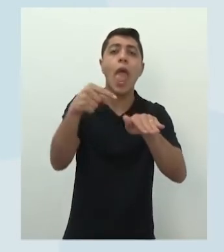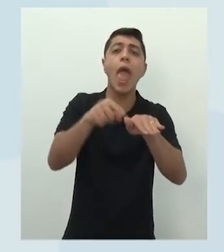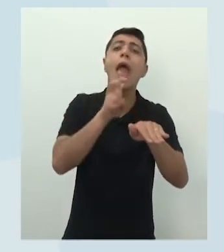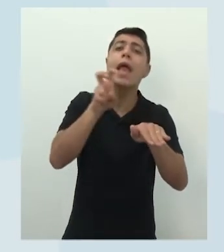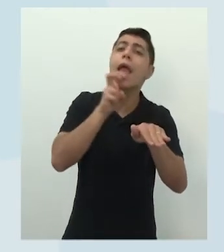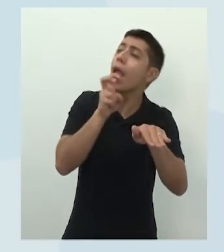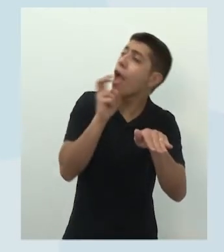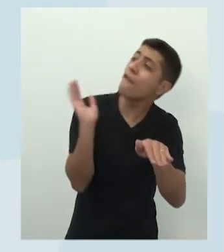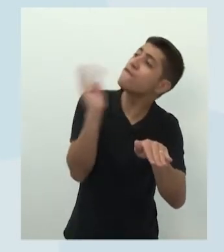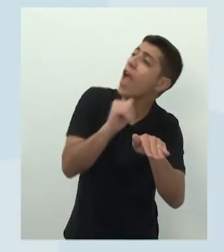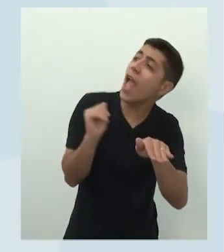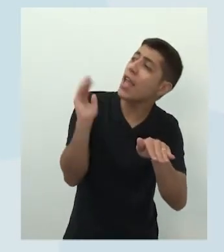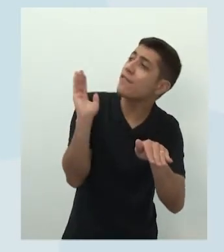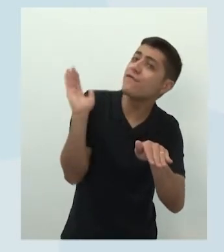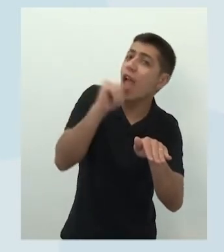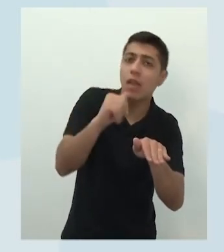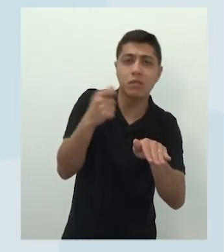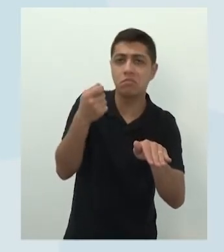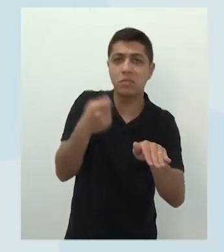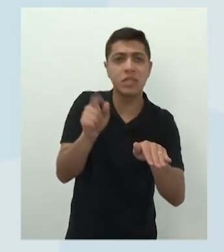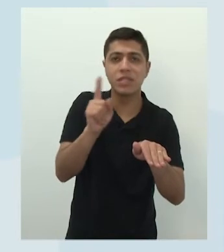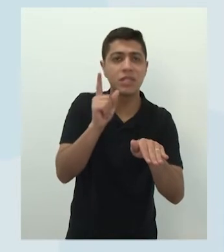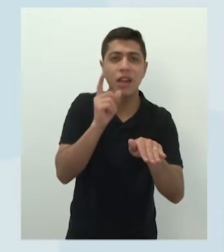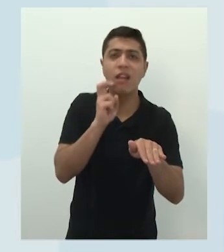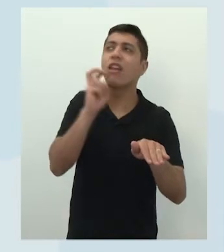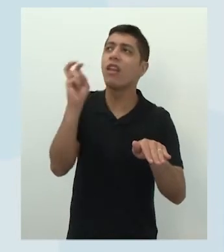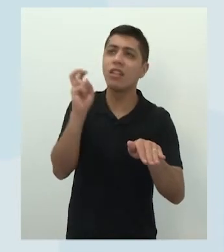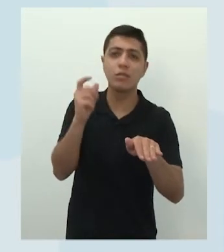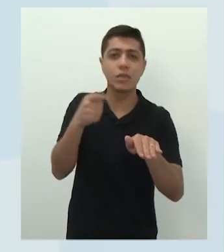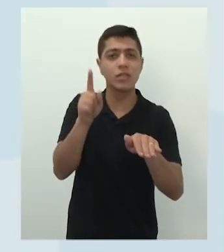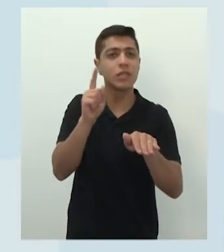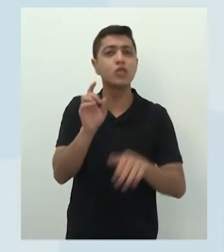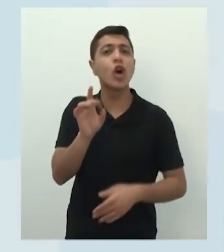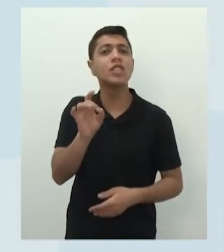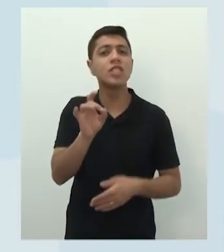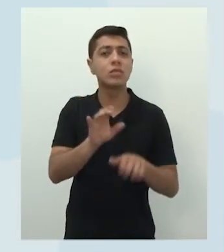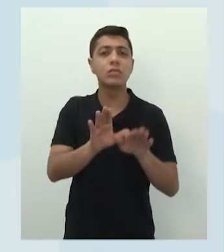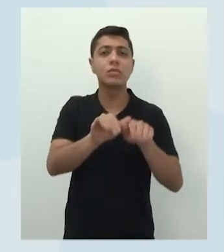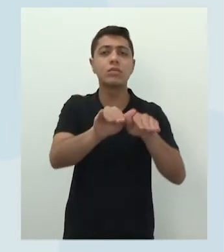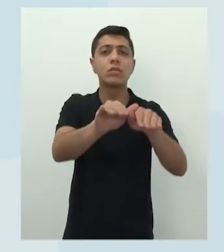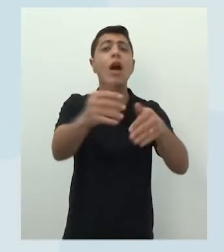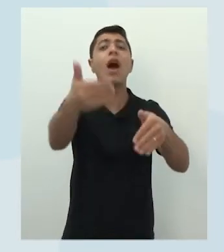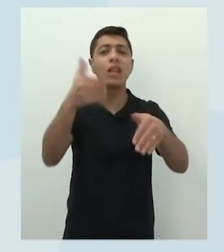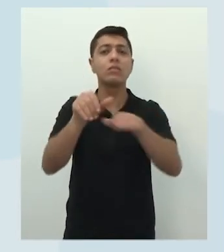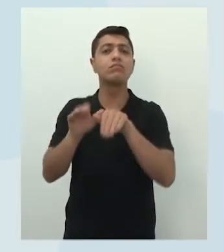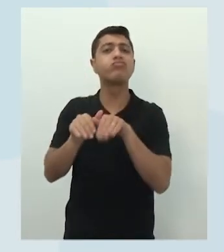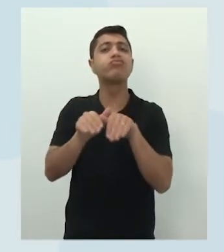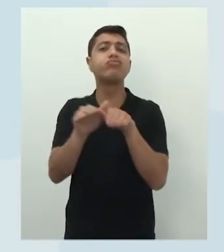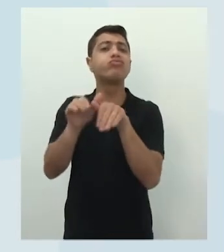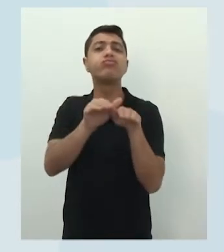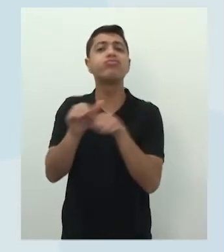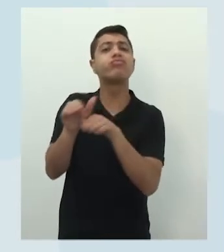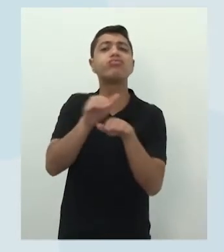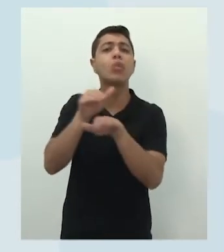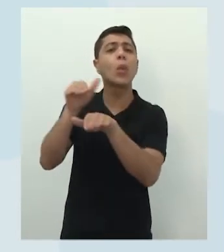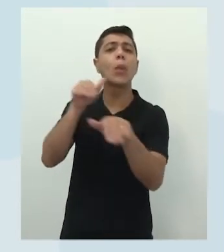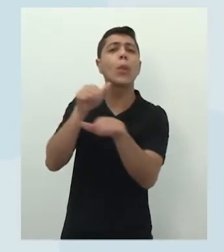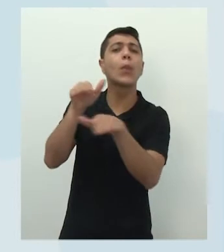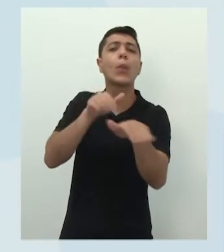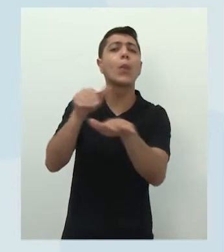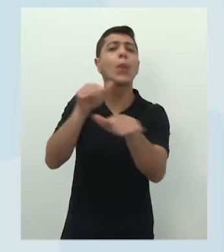enxameia. O que significa? Naturalmente, veja, quando você vê aí esse grupo de passarinhos voando nessa imagem, você